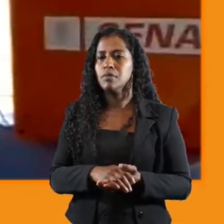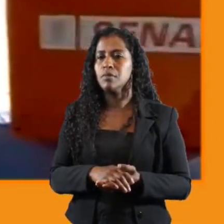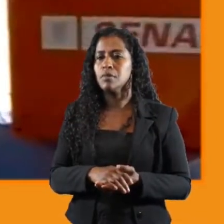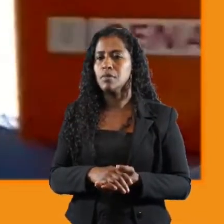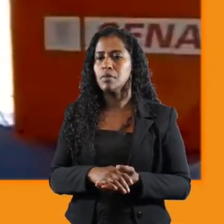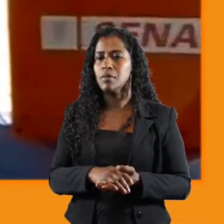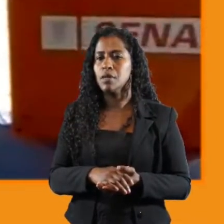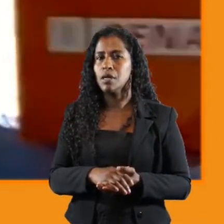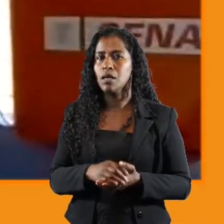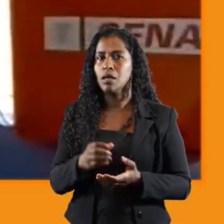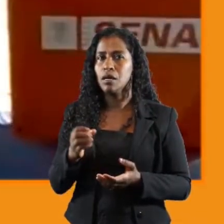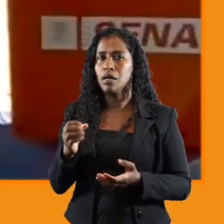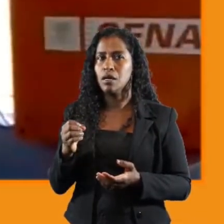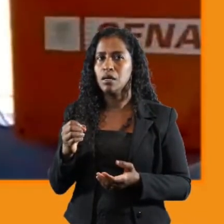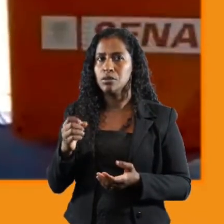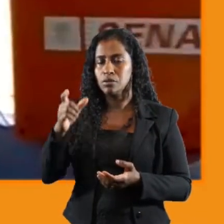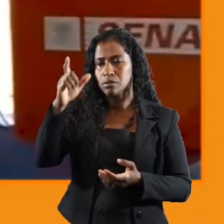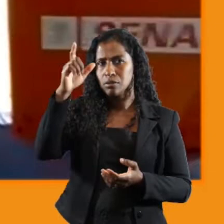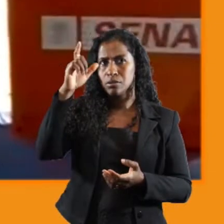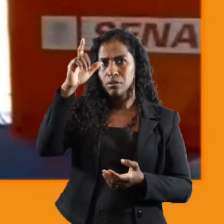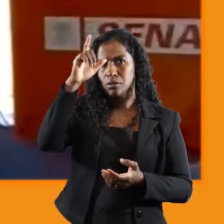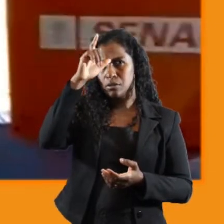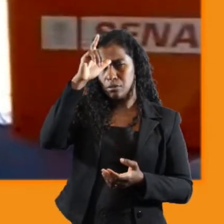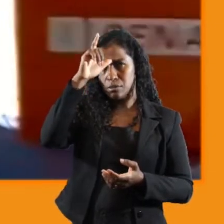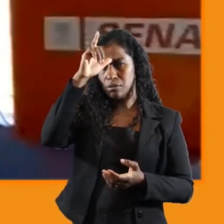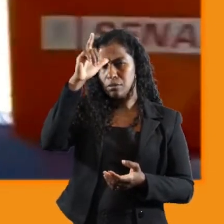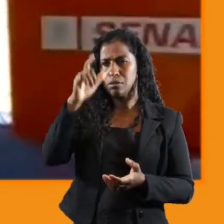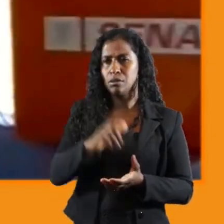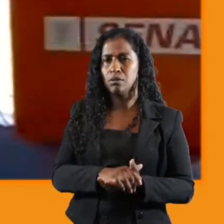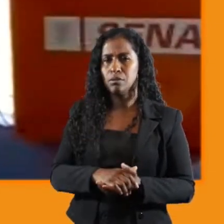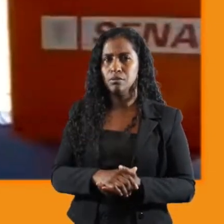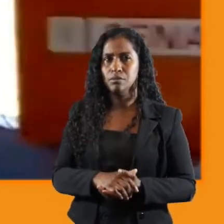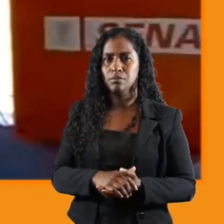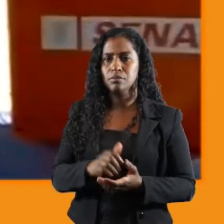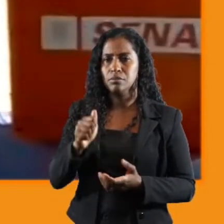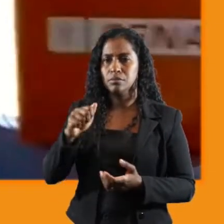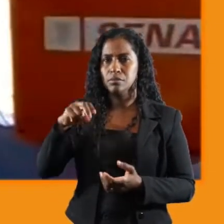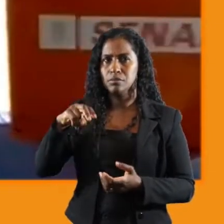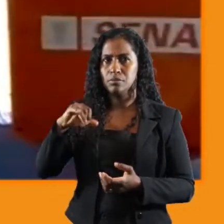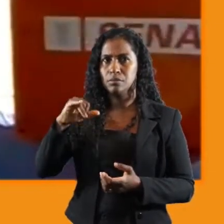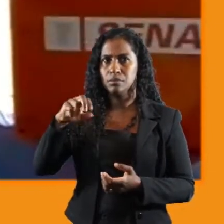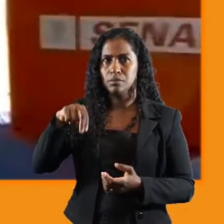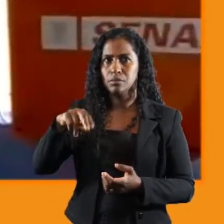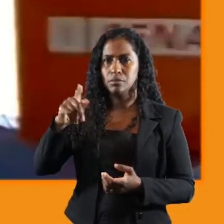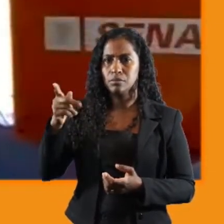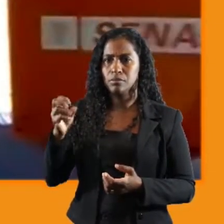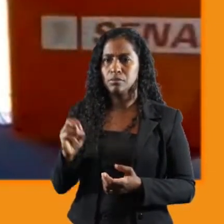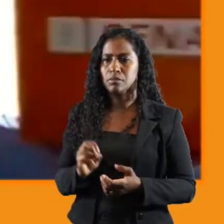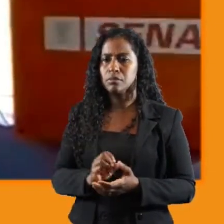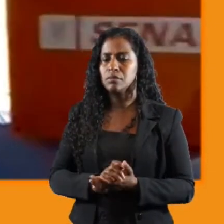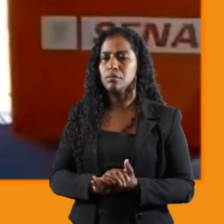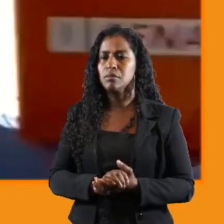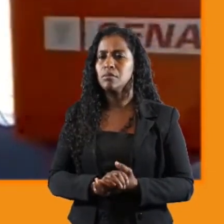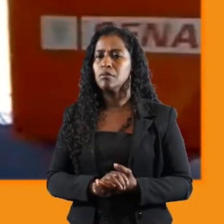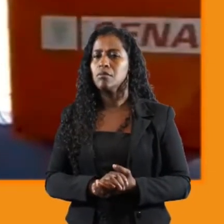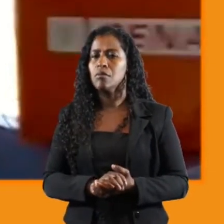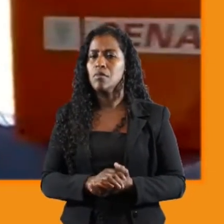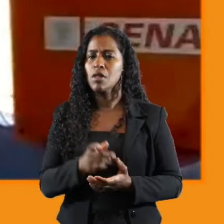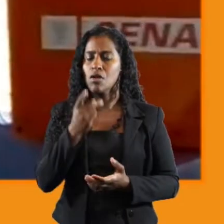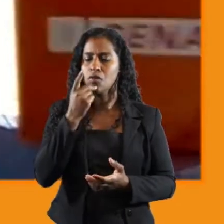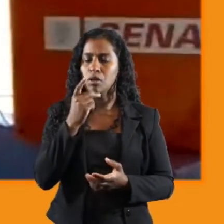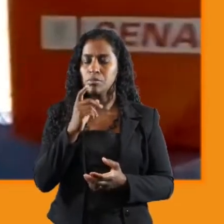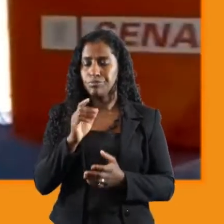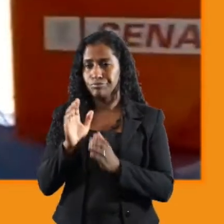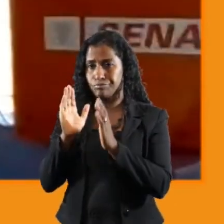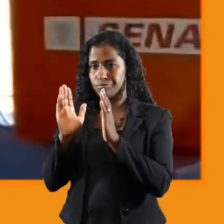né? Poderia falar? Eu vou citar aqui agora, no momento que eu vou falar agora dos componentes. A gente vai passar para a nossa câmera 2, vai ficar